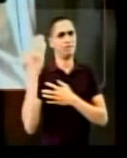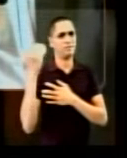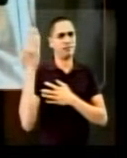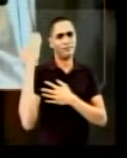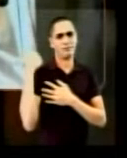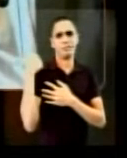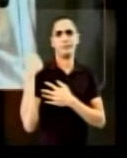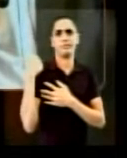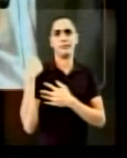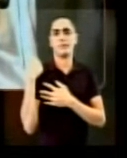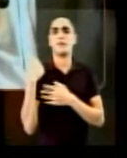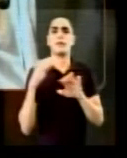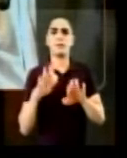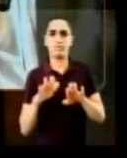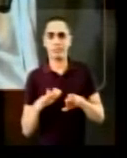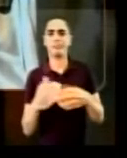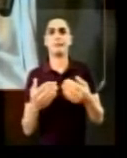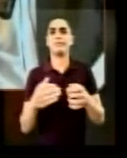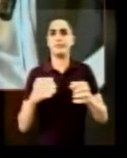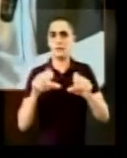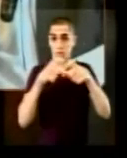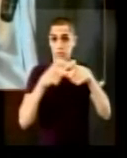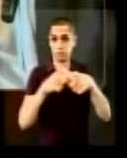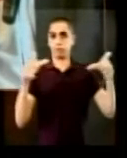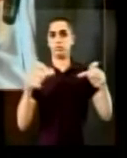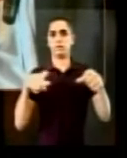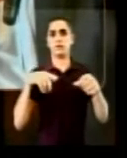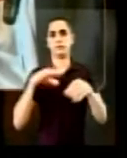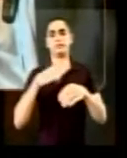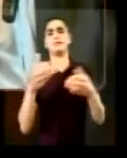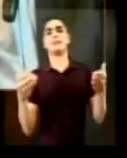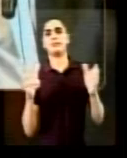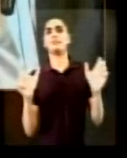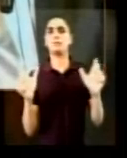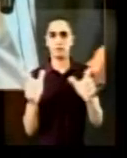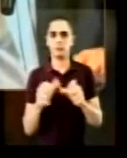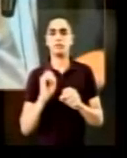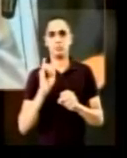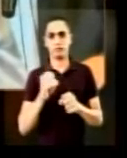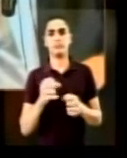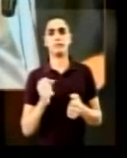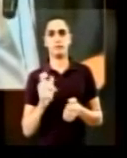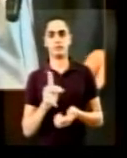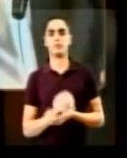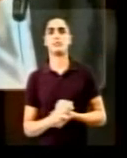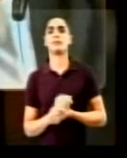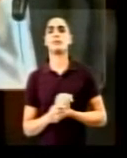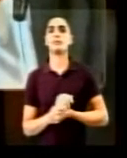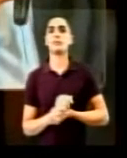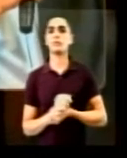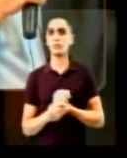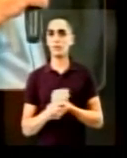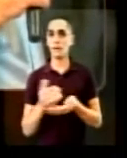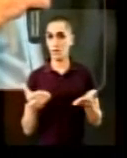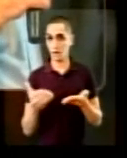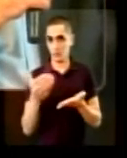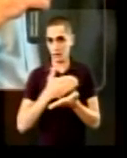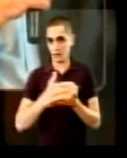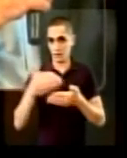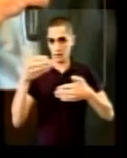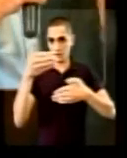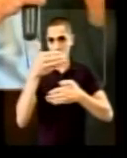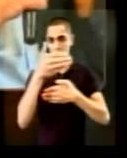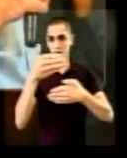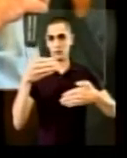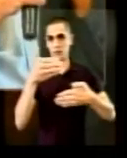de 30 a 45 dias, tá? Vamos lá, pessoal, no próximo